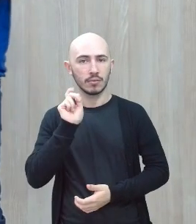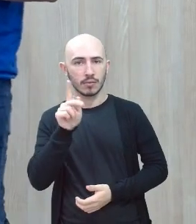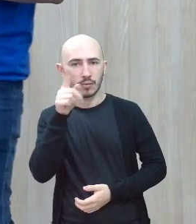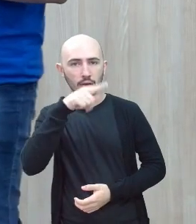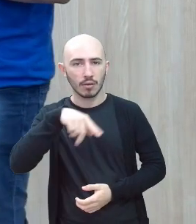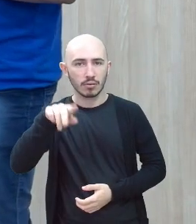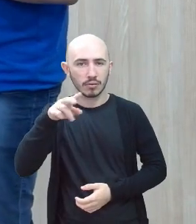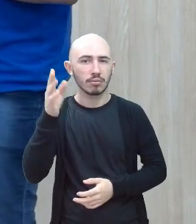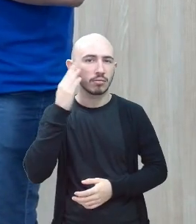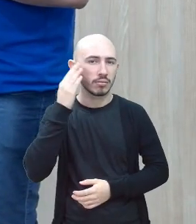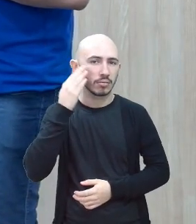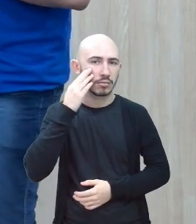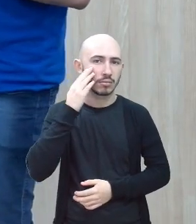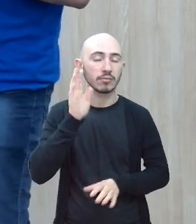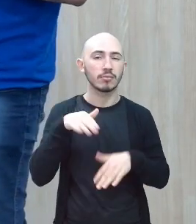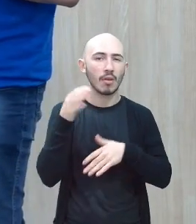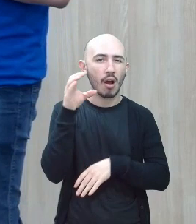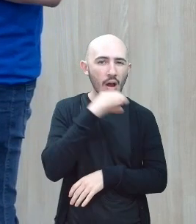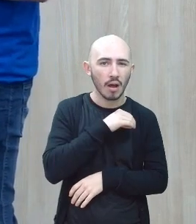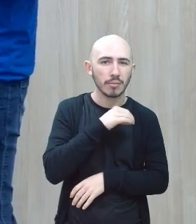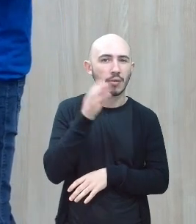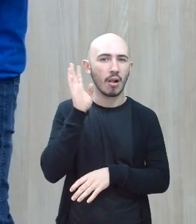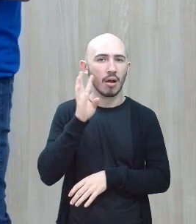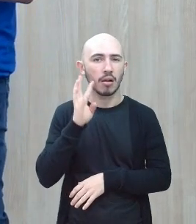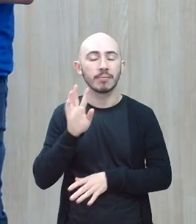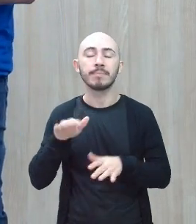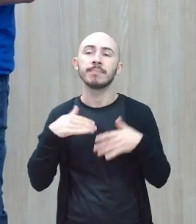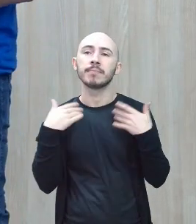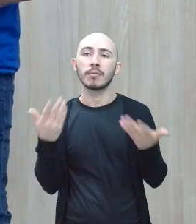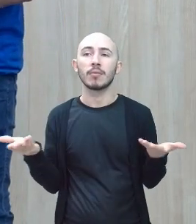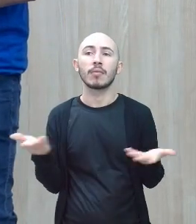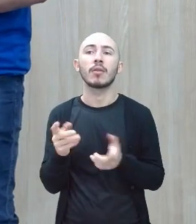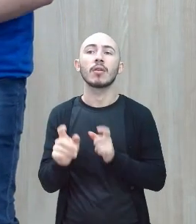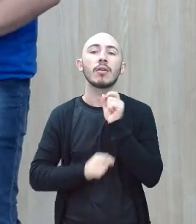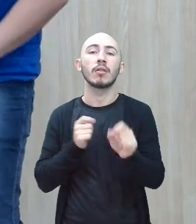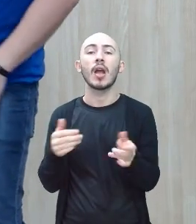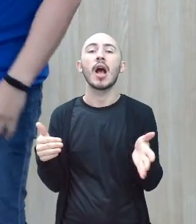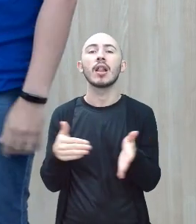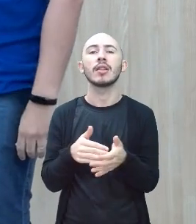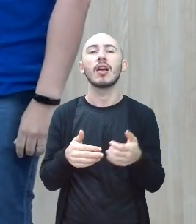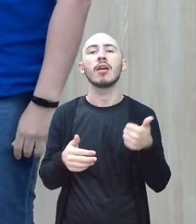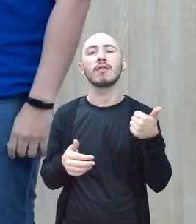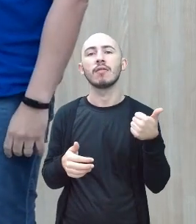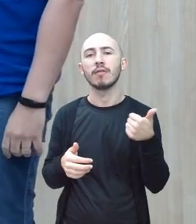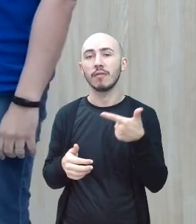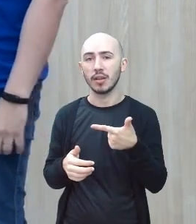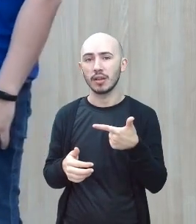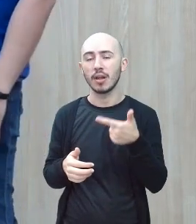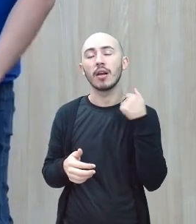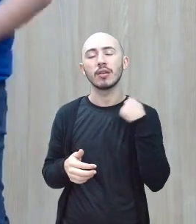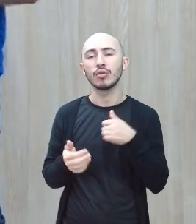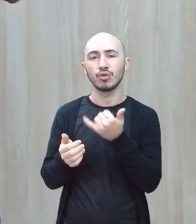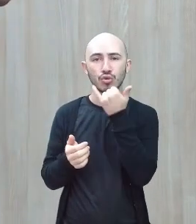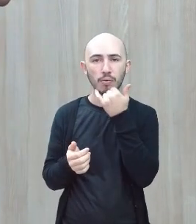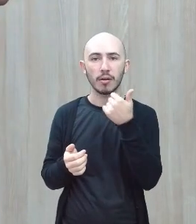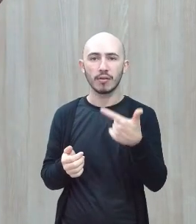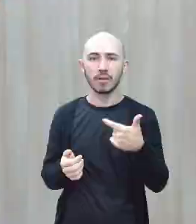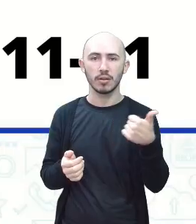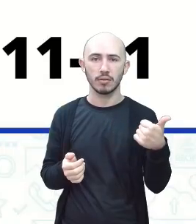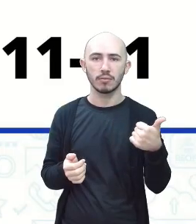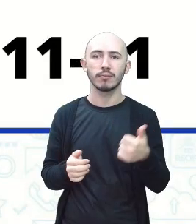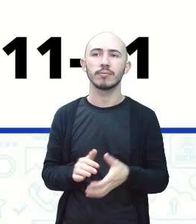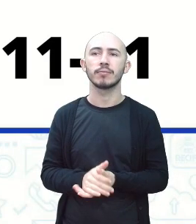Vocês pegaram aí? Foi rapidinho? Foi legal? Agora vamos até o 21, tá bom?